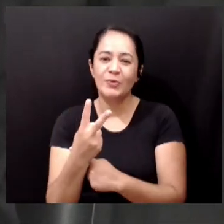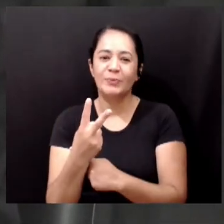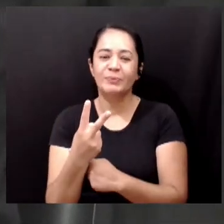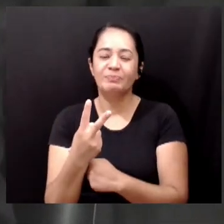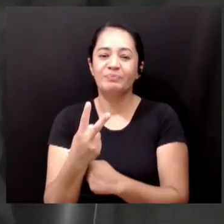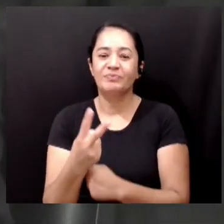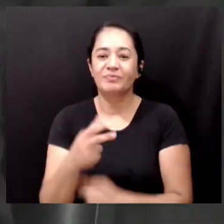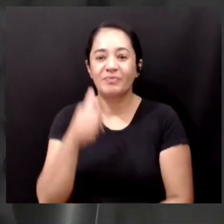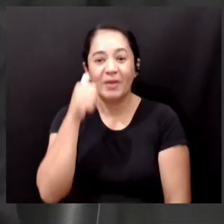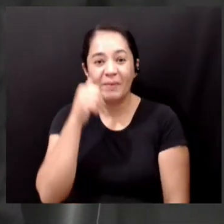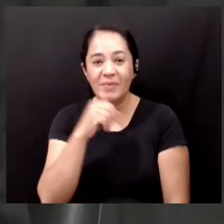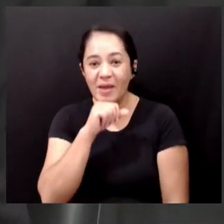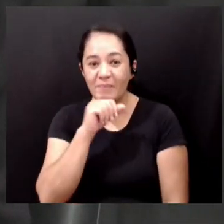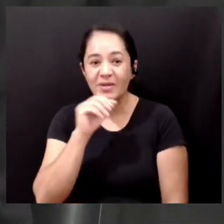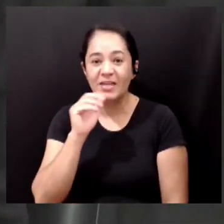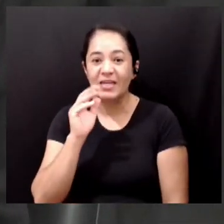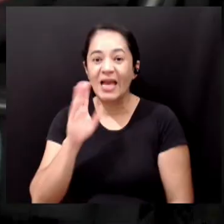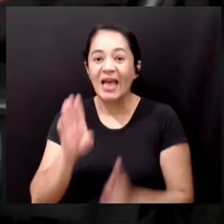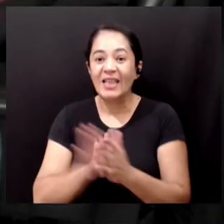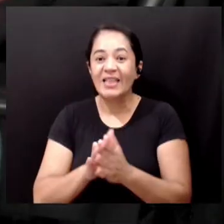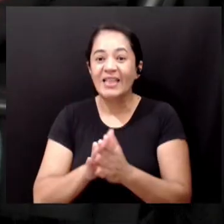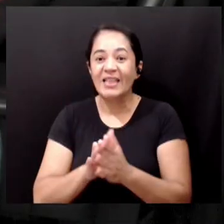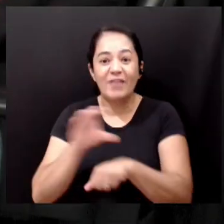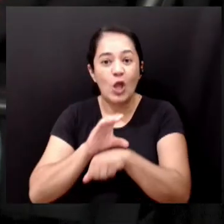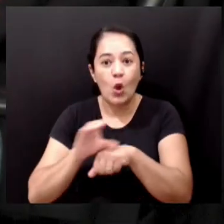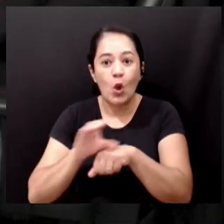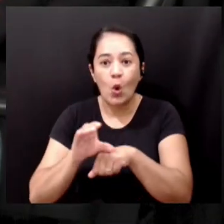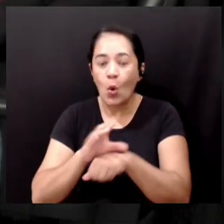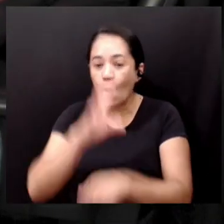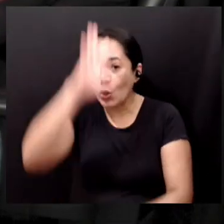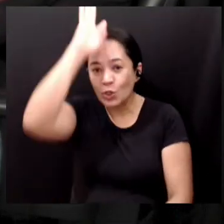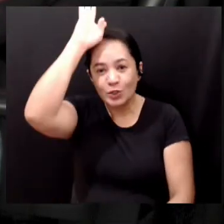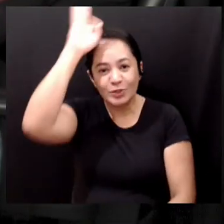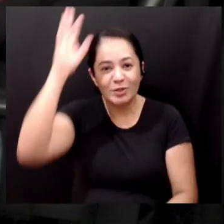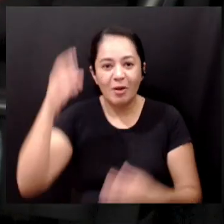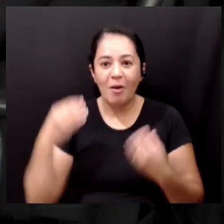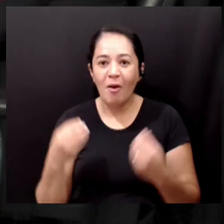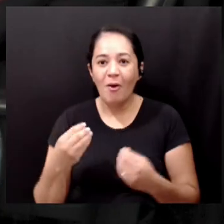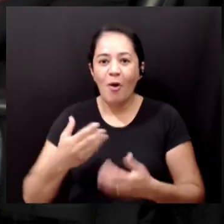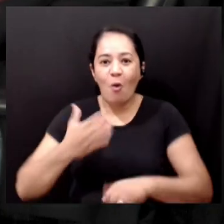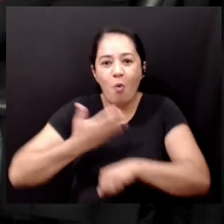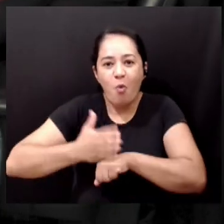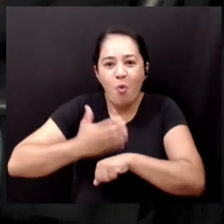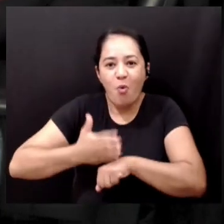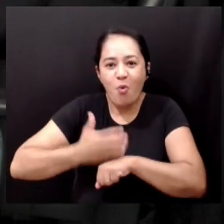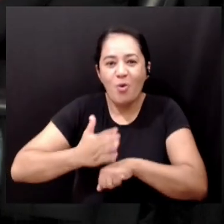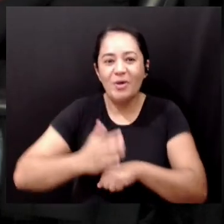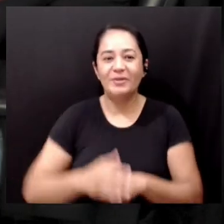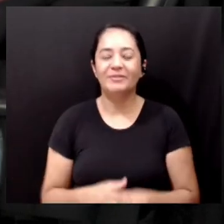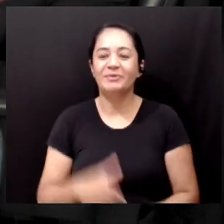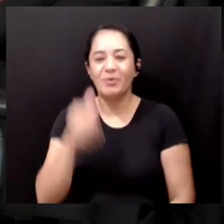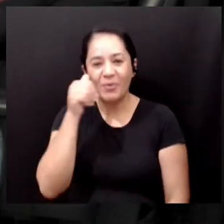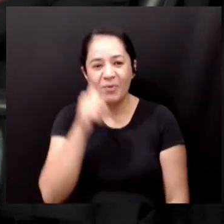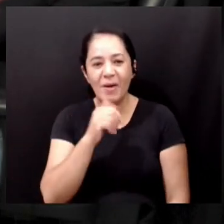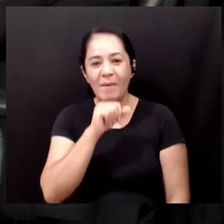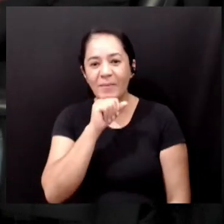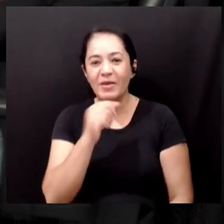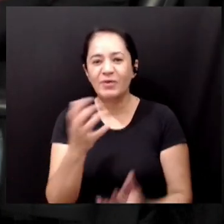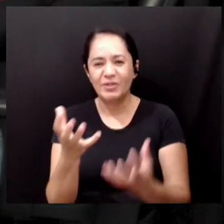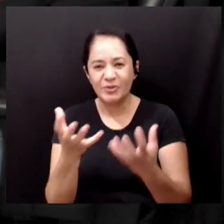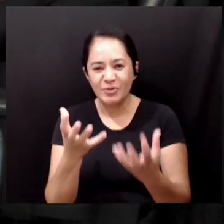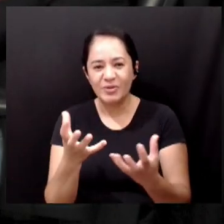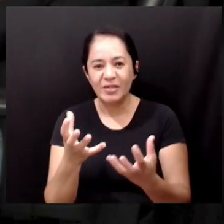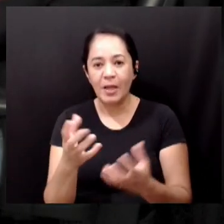curso de bombeiro, você viu? Então. No intensivão ainda, né? Olha, uma mãe quando quer salvar, porque ela estava preocupada em